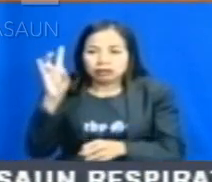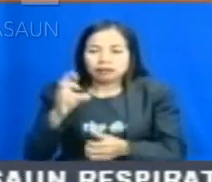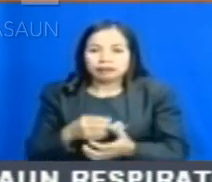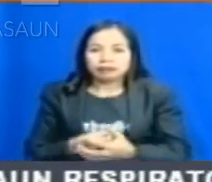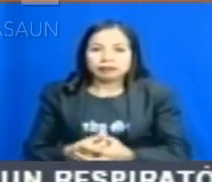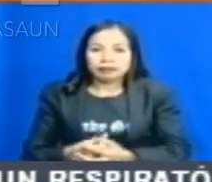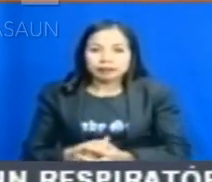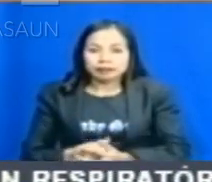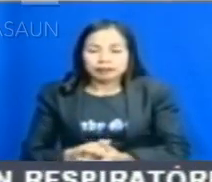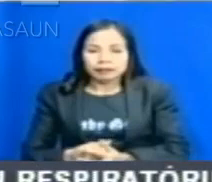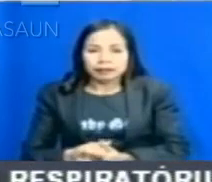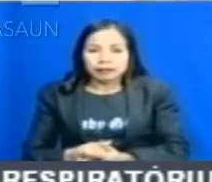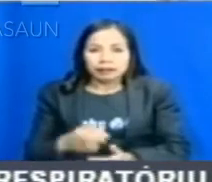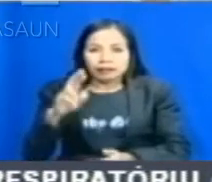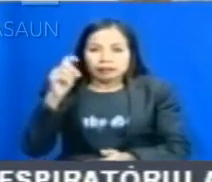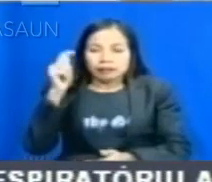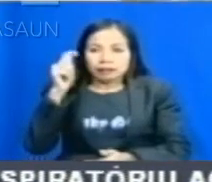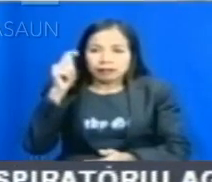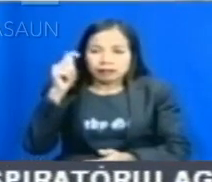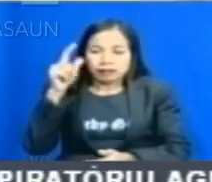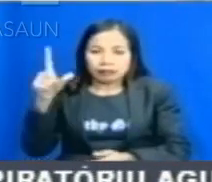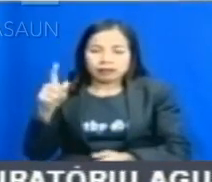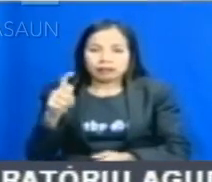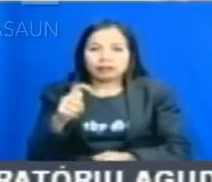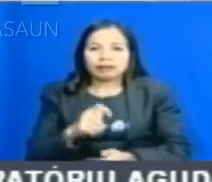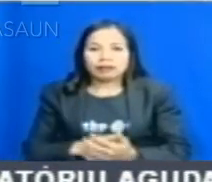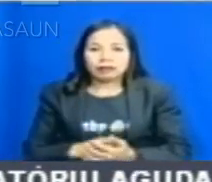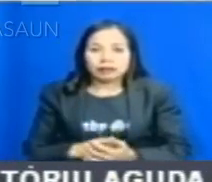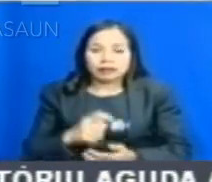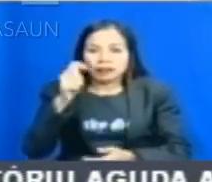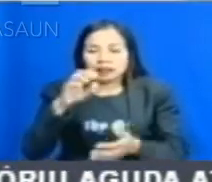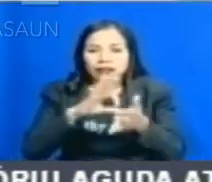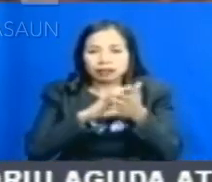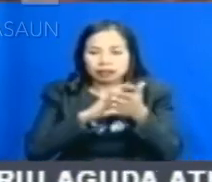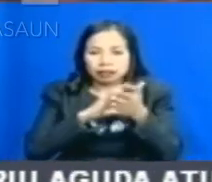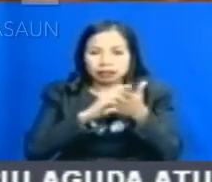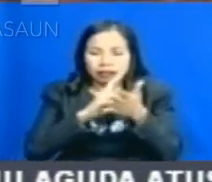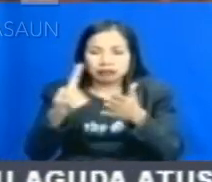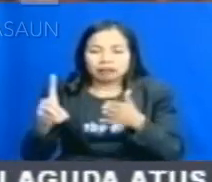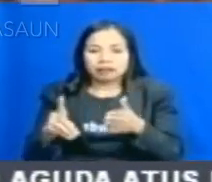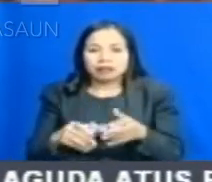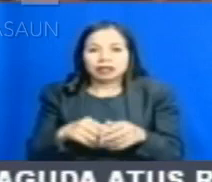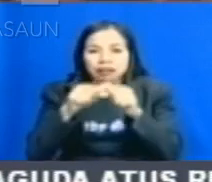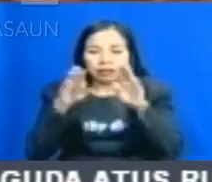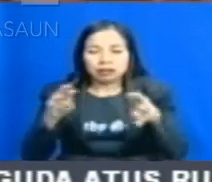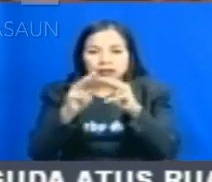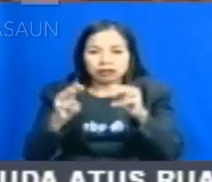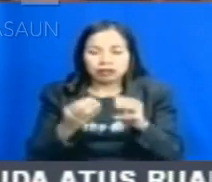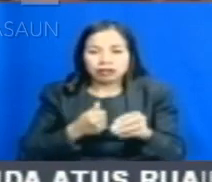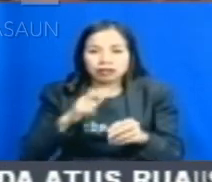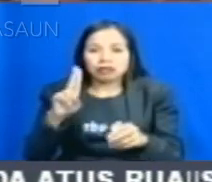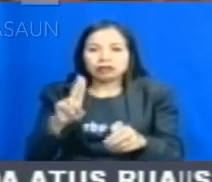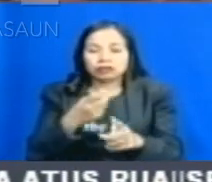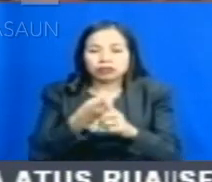resing hito. Ba RTTL terça semana ne, administrador município aileu abel da condição hateting, husi orçamento